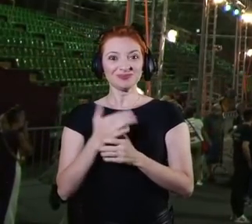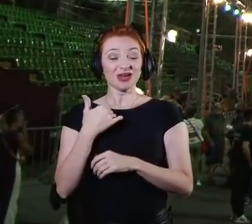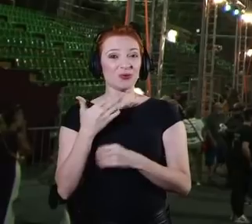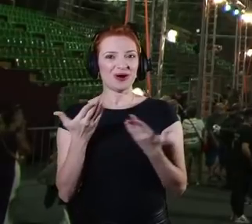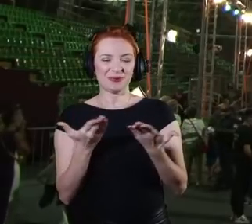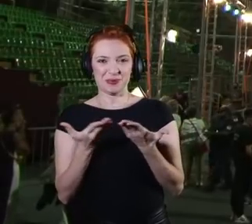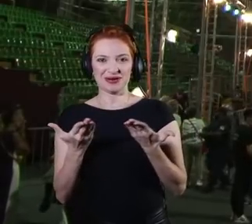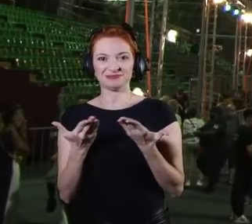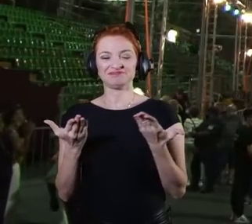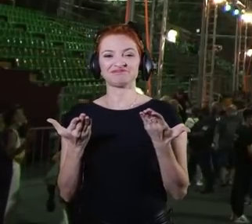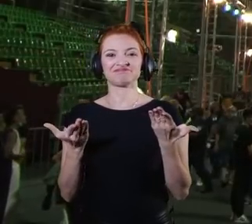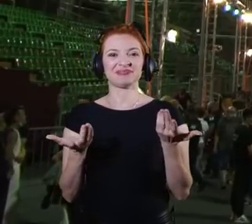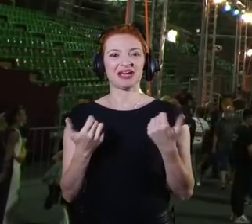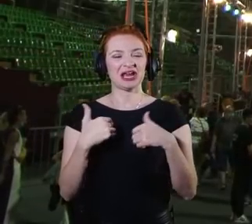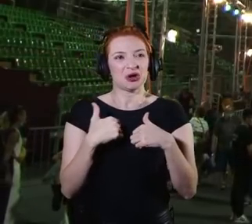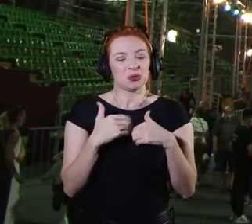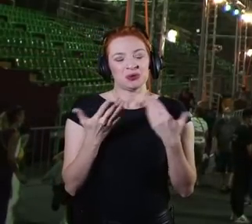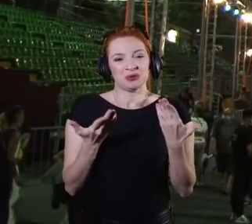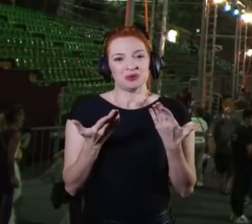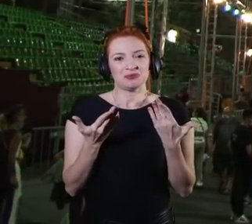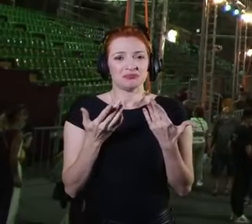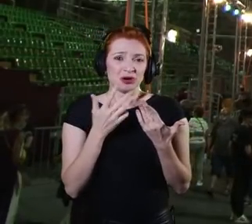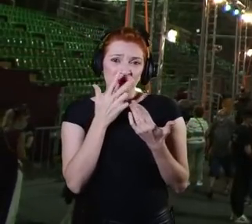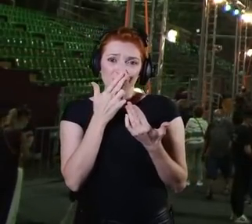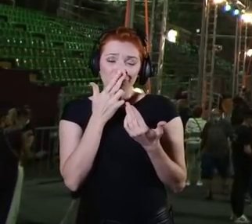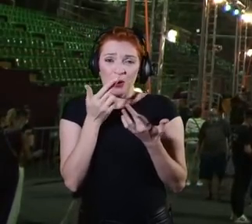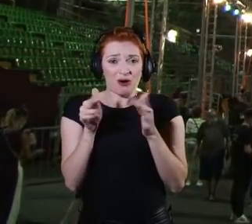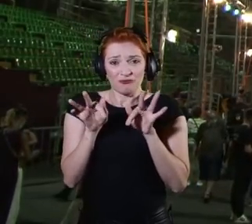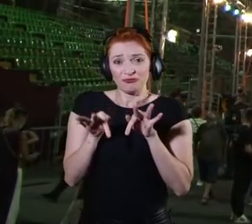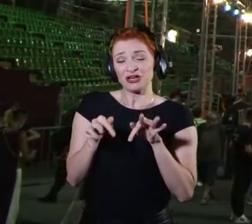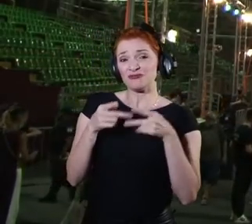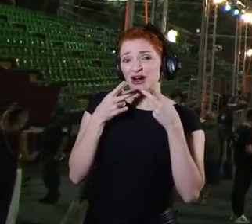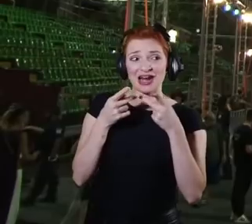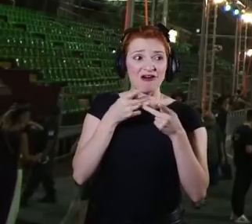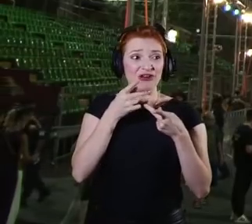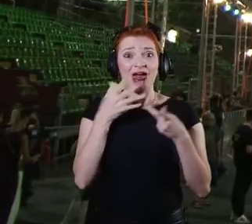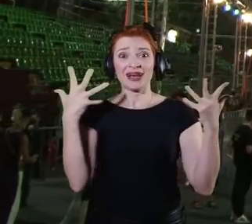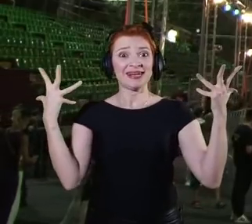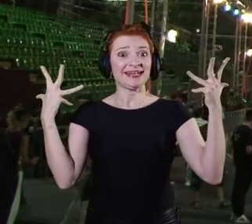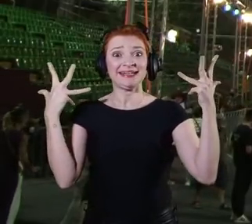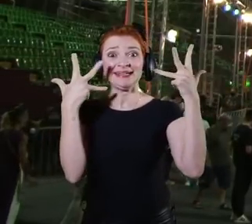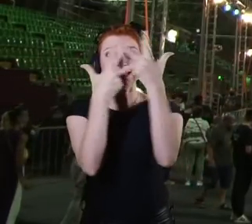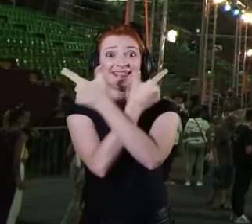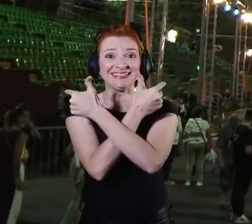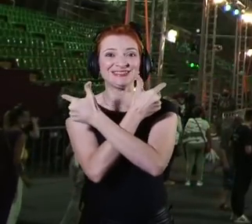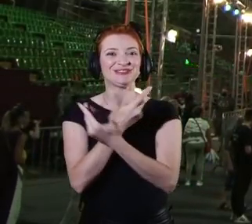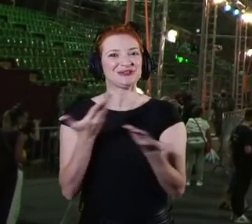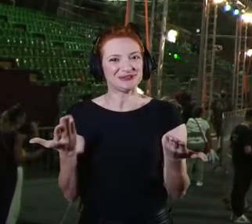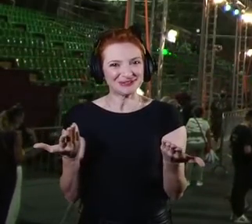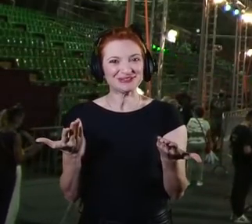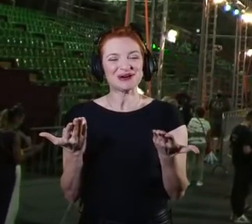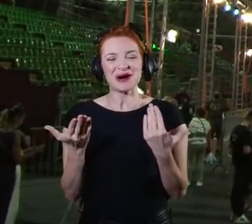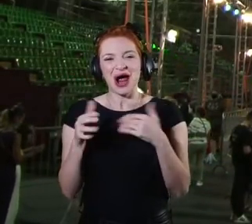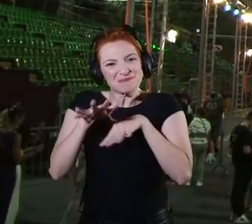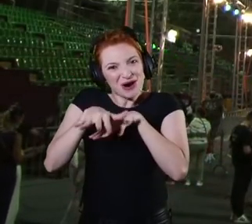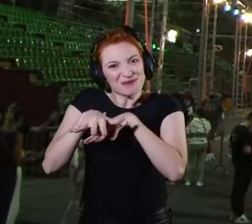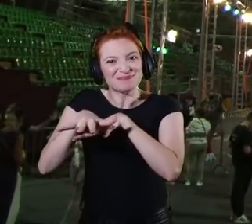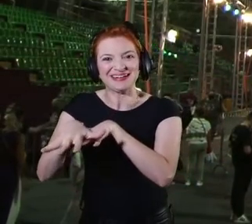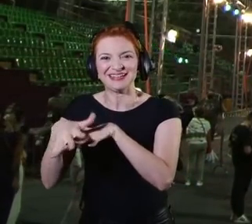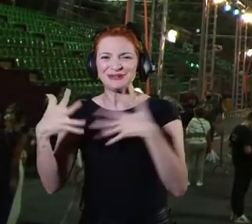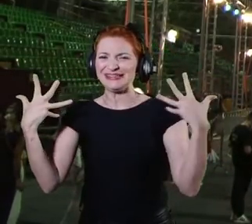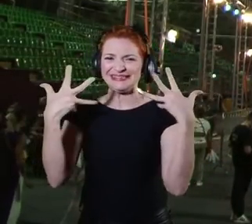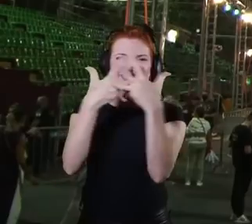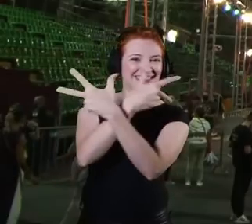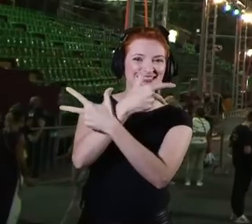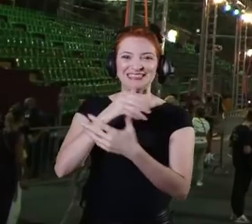finalizo como finalizou a rainha. É, tá lindo, lindo, lindo, lindo mesmo, né? E muito lindo o desfile. É,